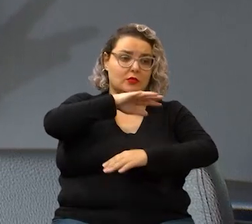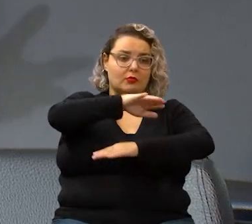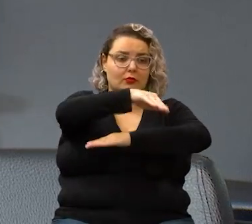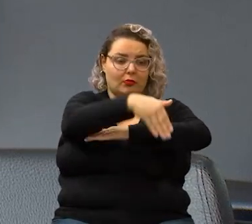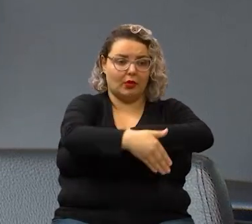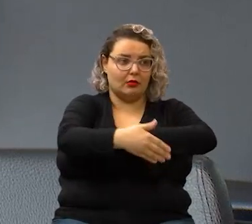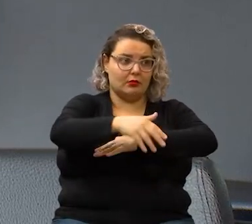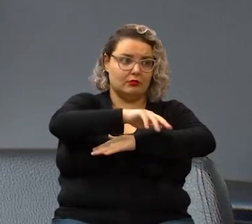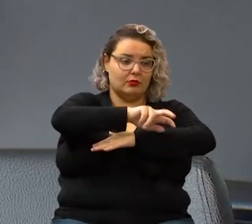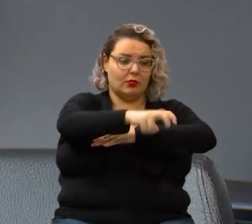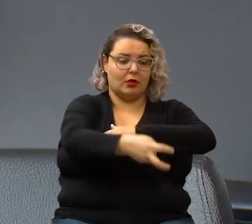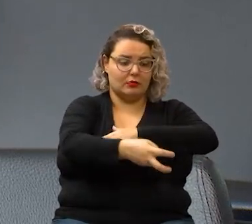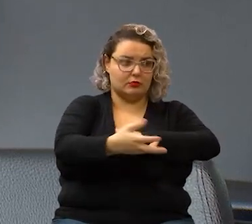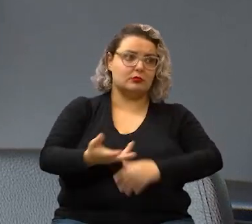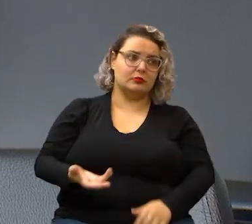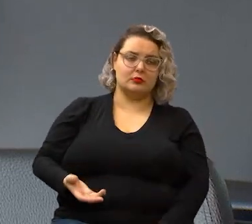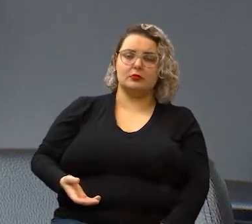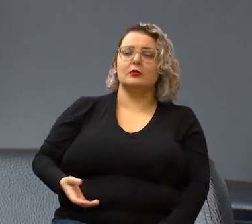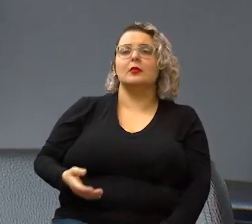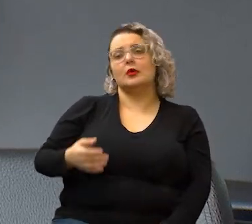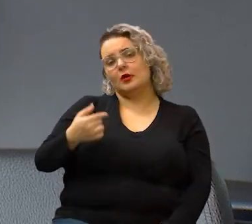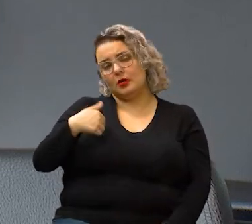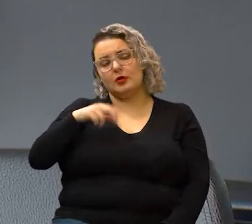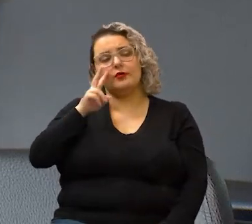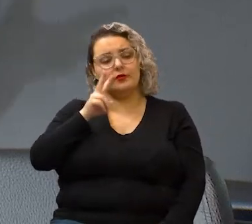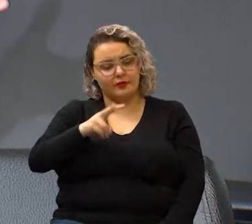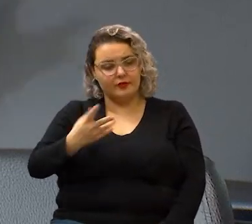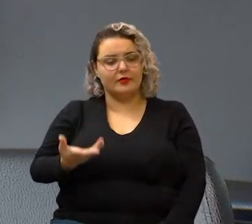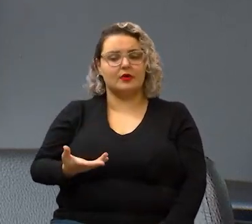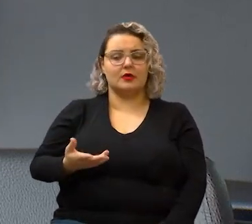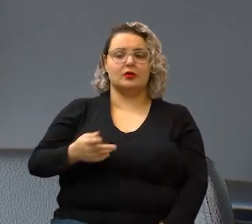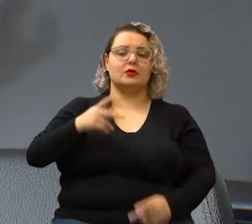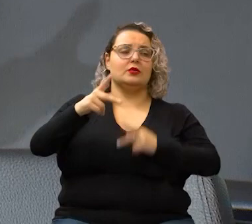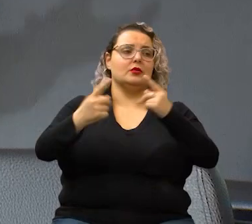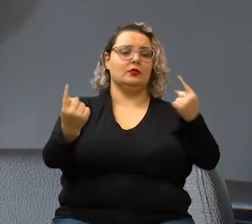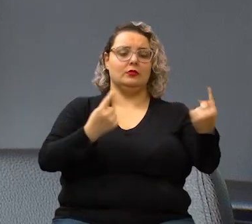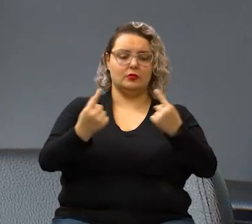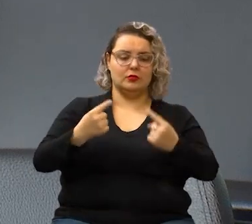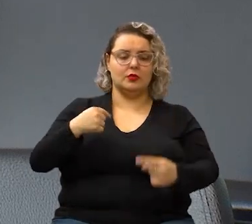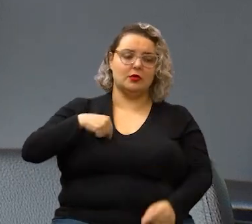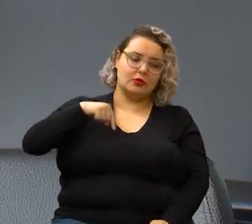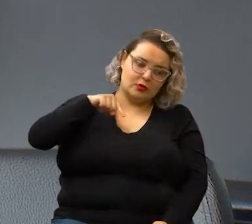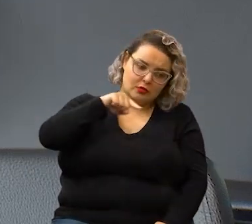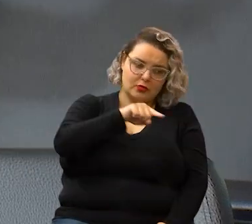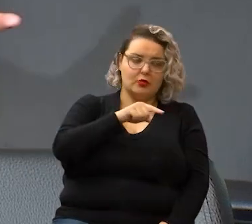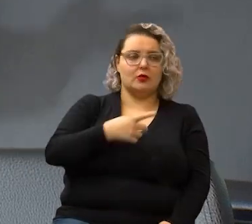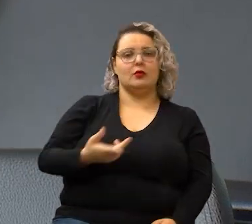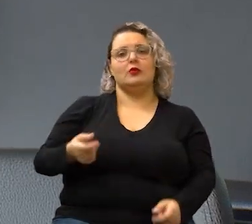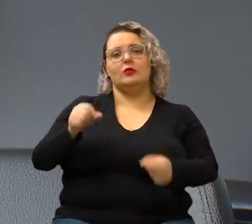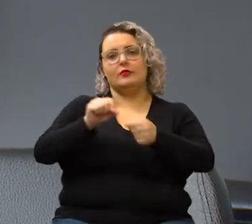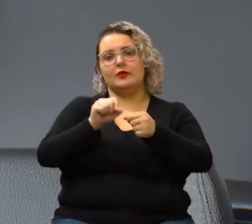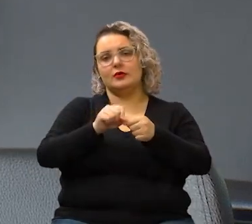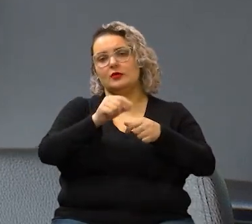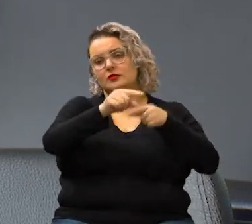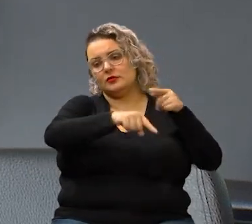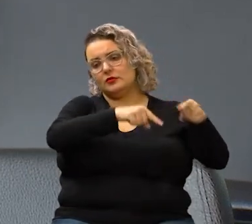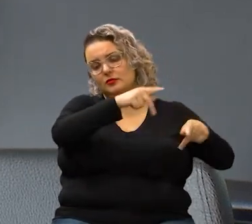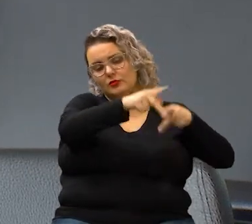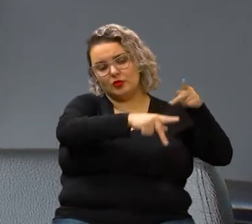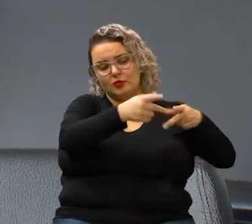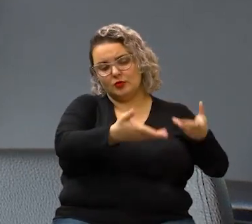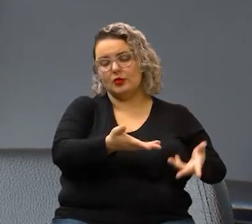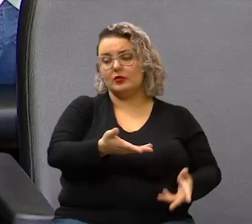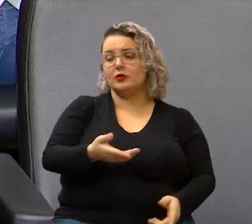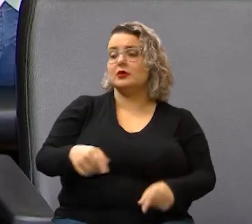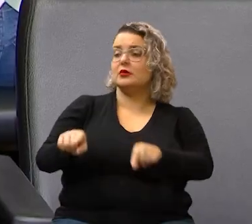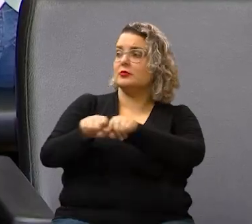um animal lá. Eu falei, não, pode deixar. E é onde que a população me procura e eu procuro fazer para